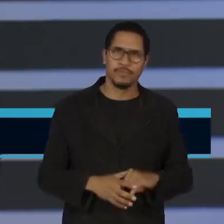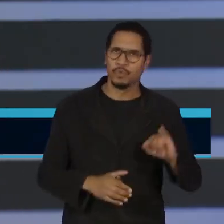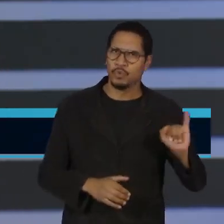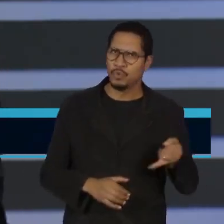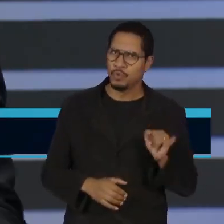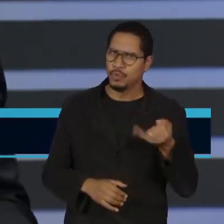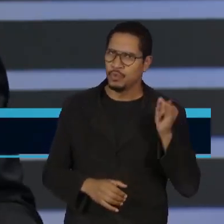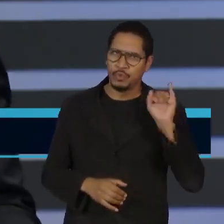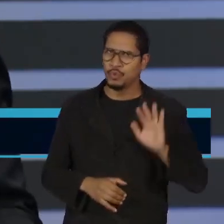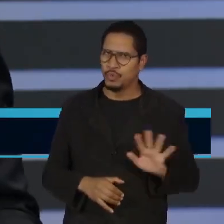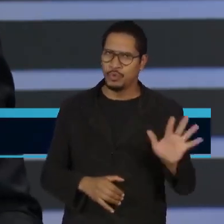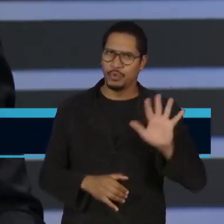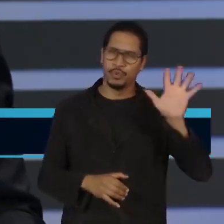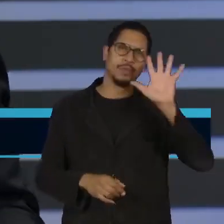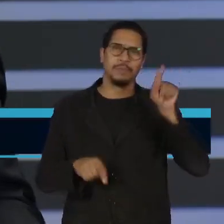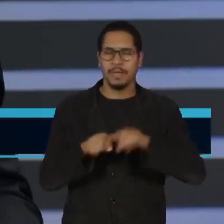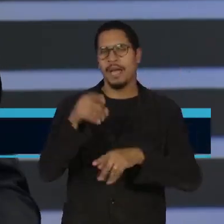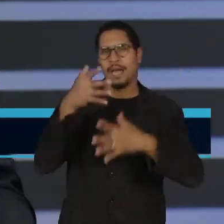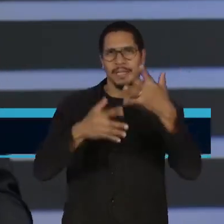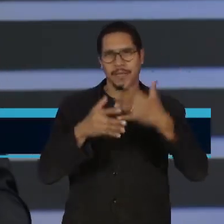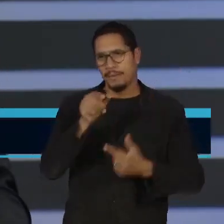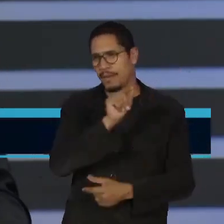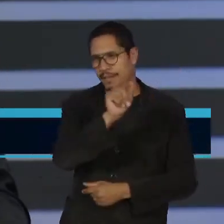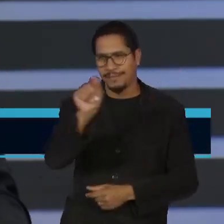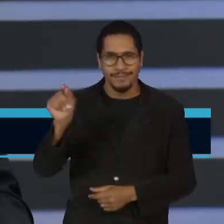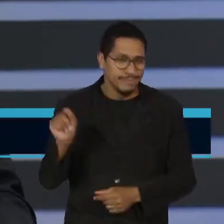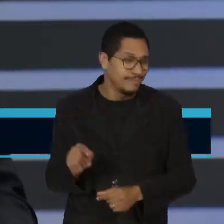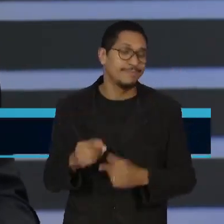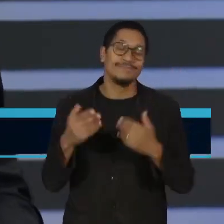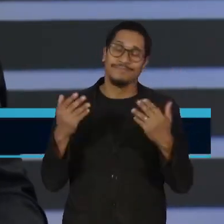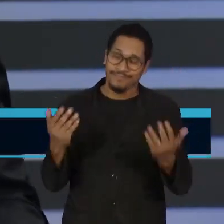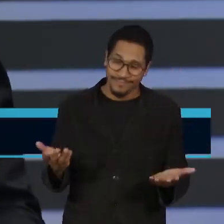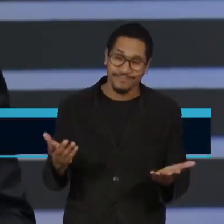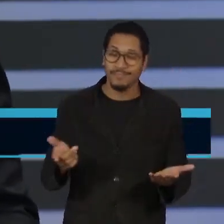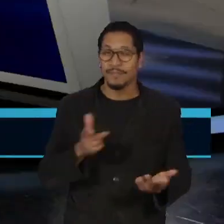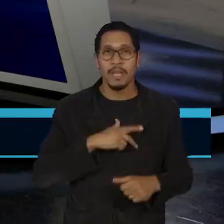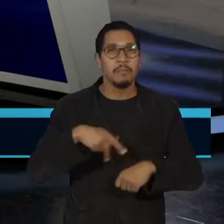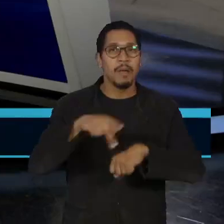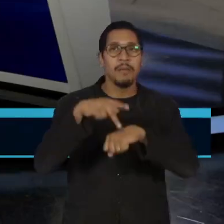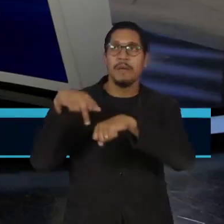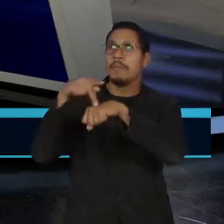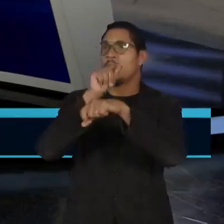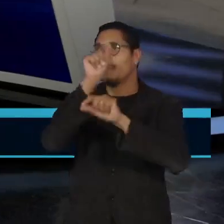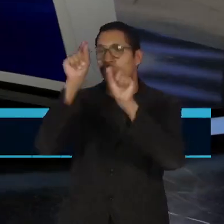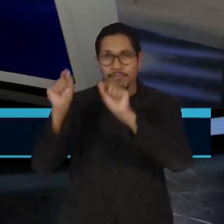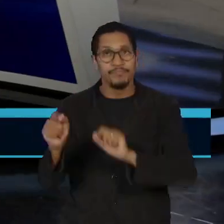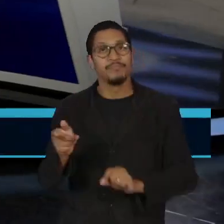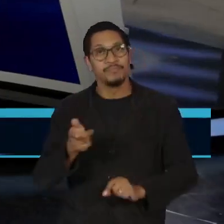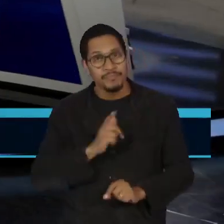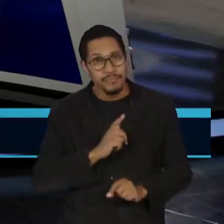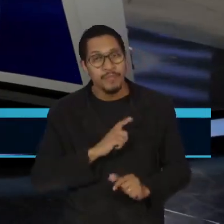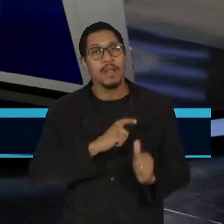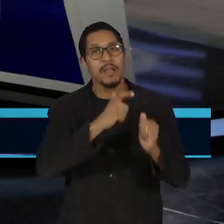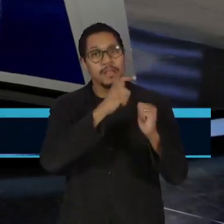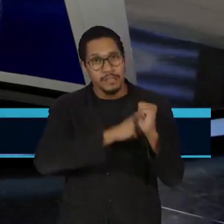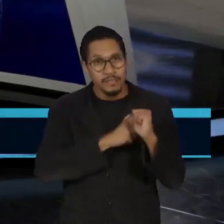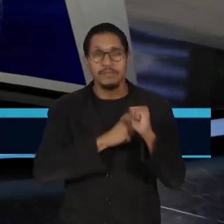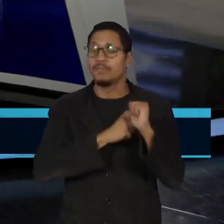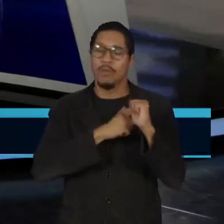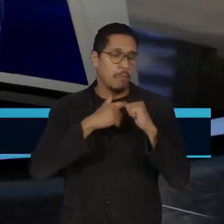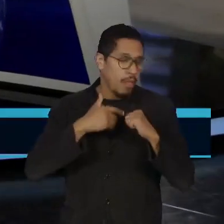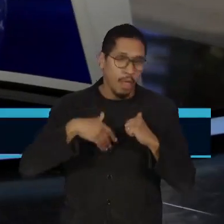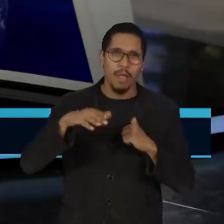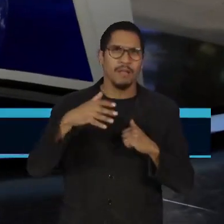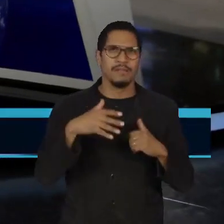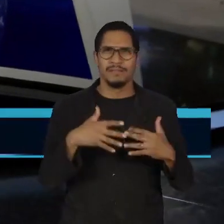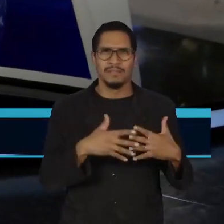que vai atrapalhar a vida do pessoal. Porque, no final das contas, em muitos países, você tem o endividamento a Deus dará. Nos Estados